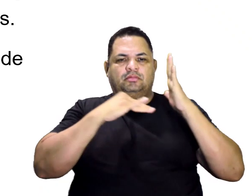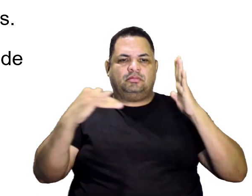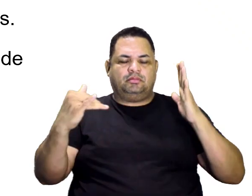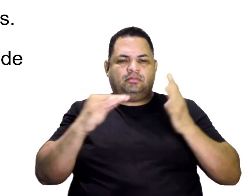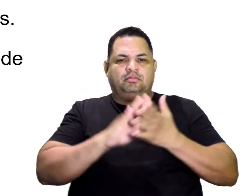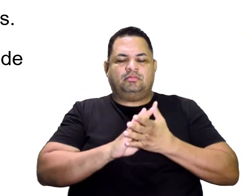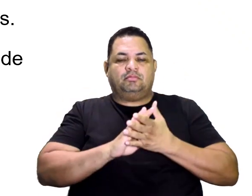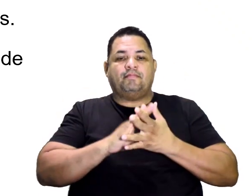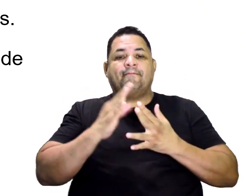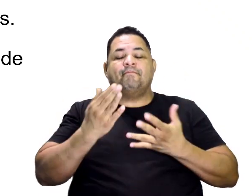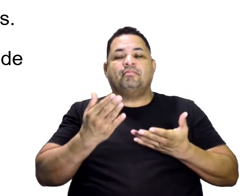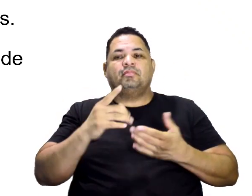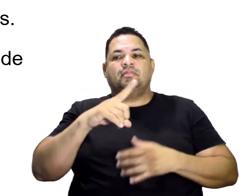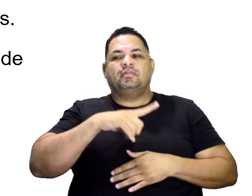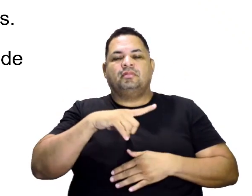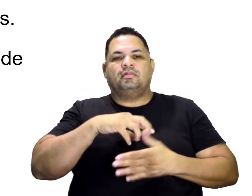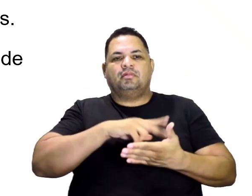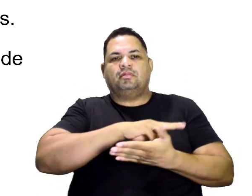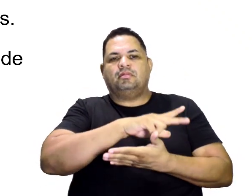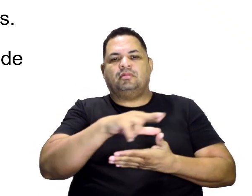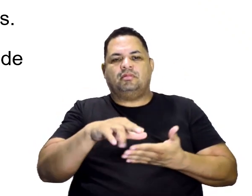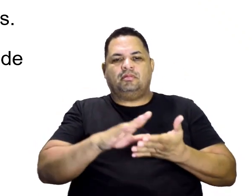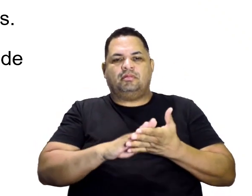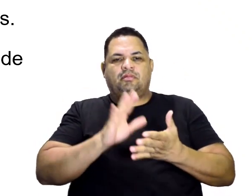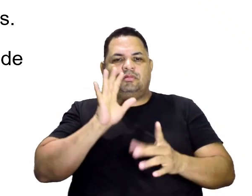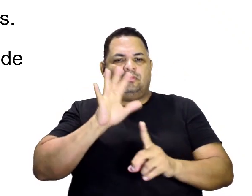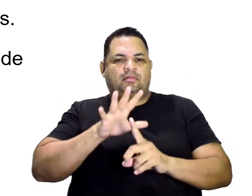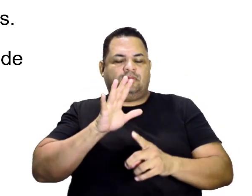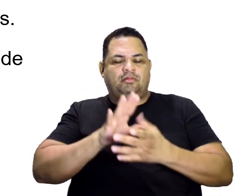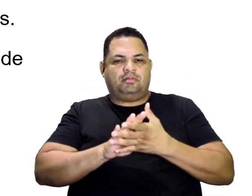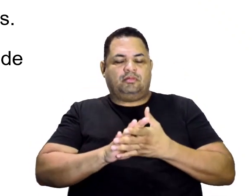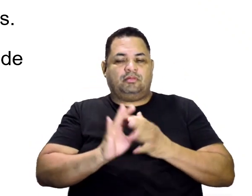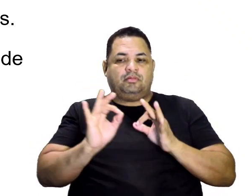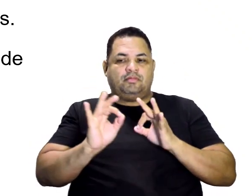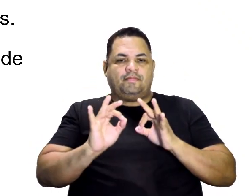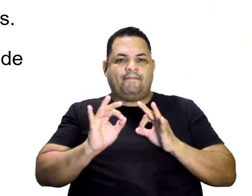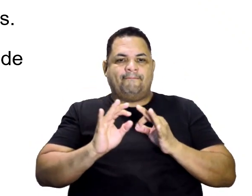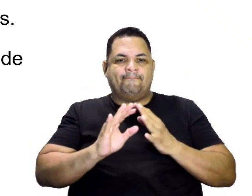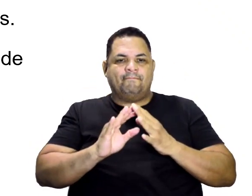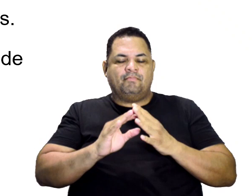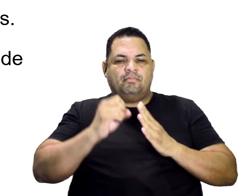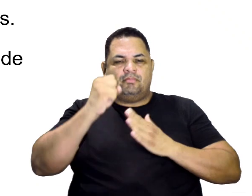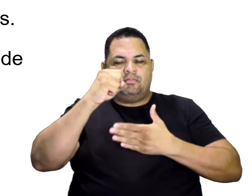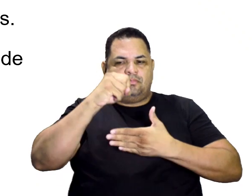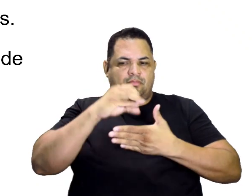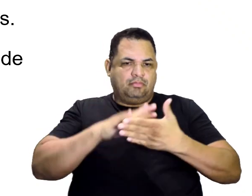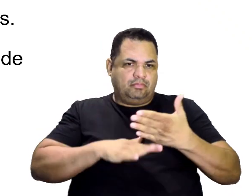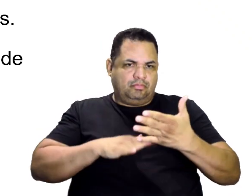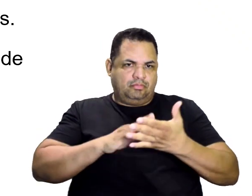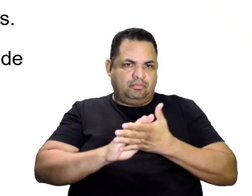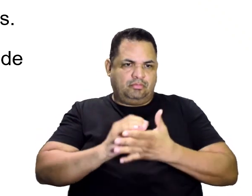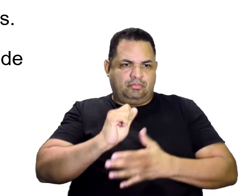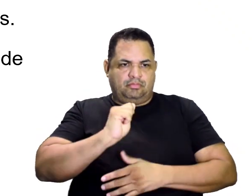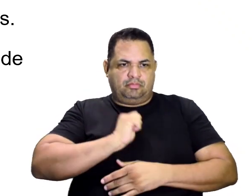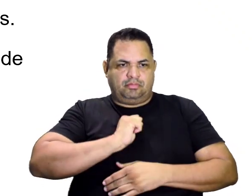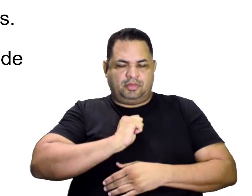estética. Então, aqui tem várias implicações aqui nessa afirmação, né? Essa questão do